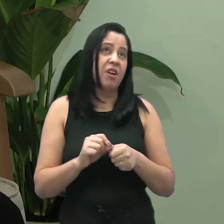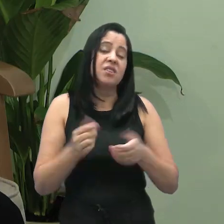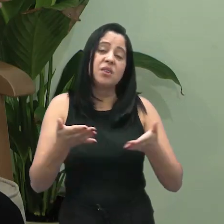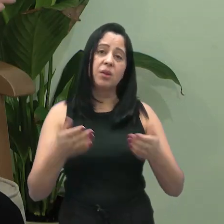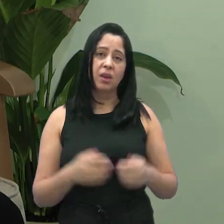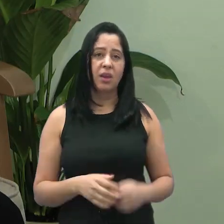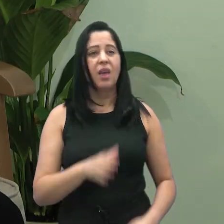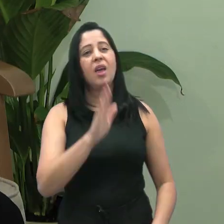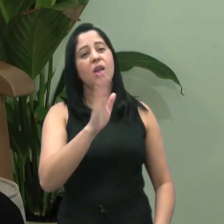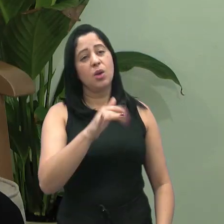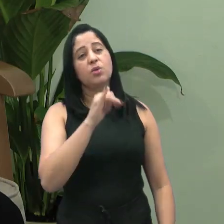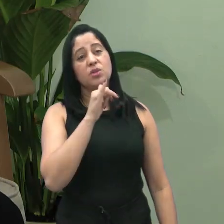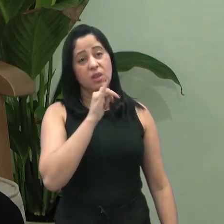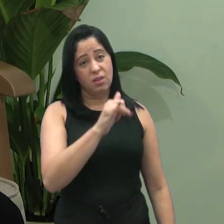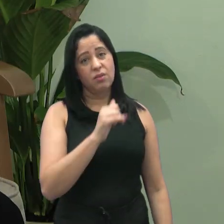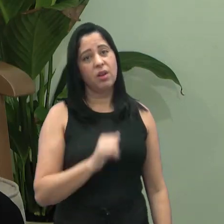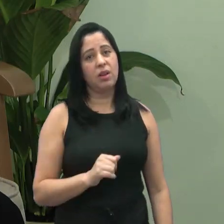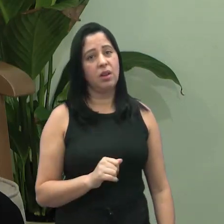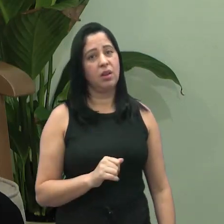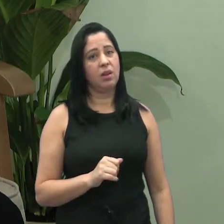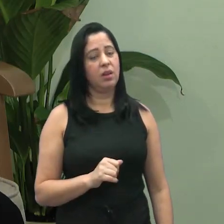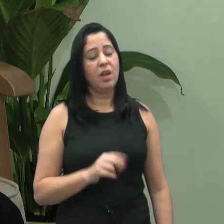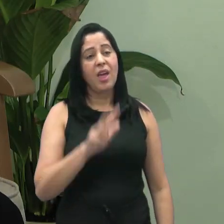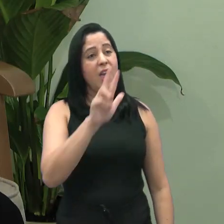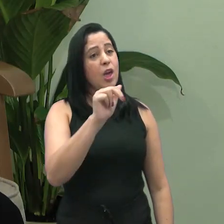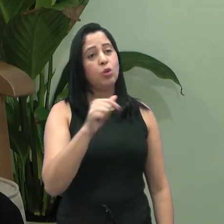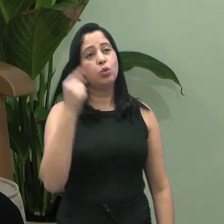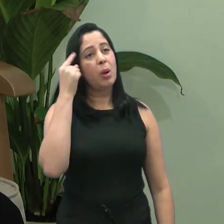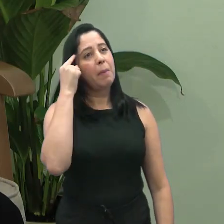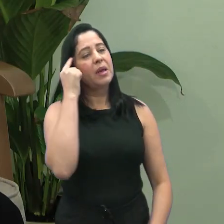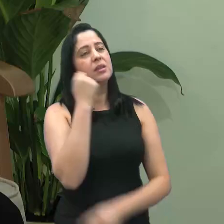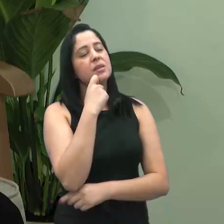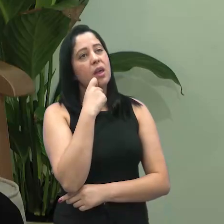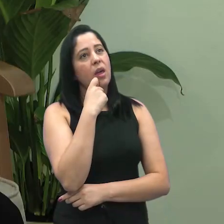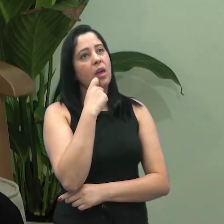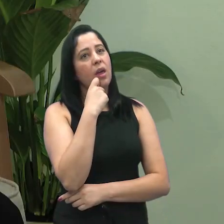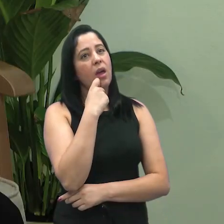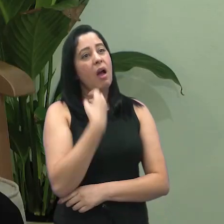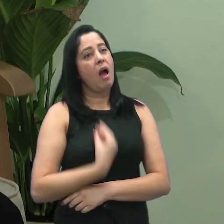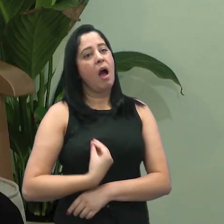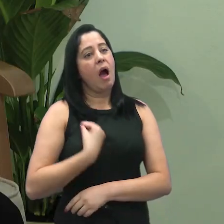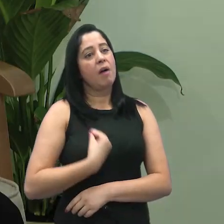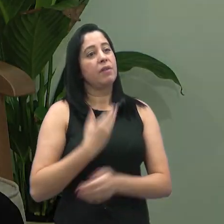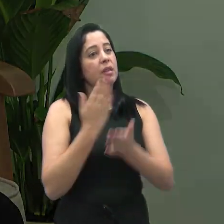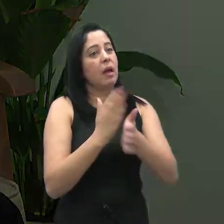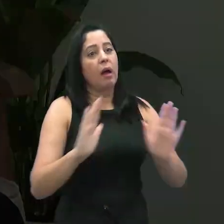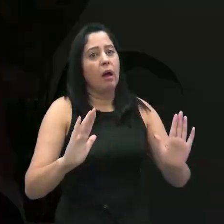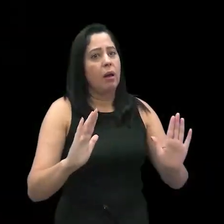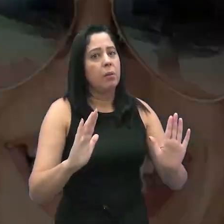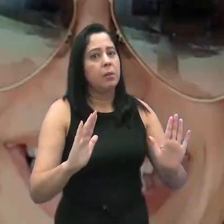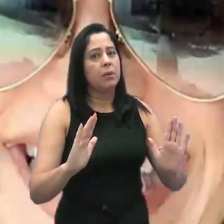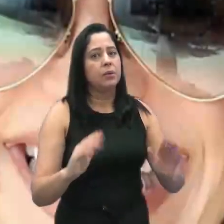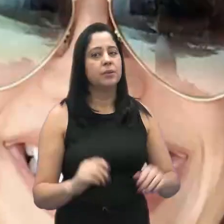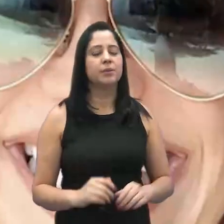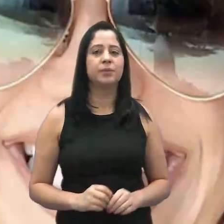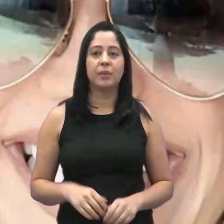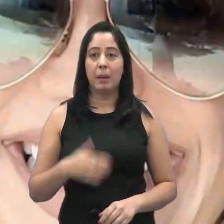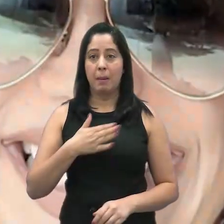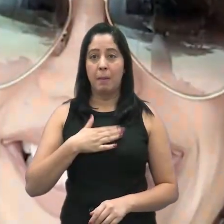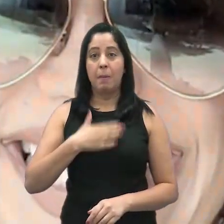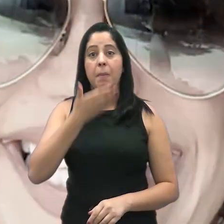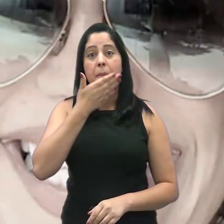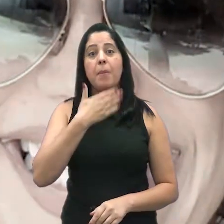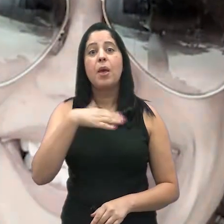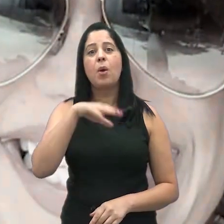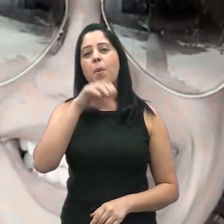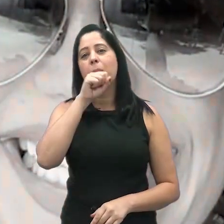que eu falei para as meninas aqui. Falei, eu nunca tinha pensado no nunca mais. Meu pai,